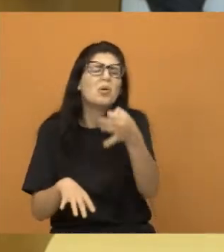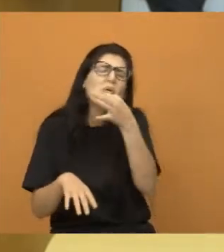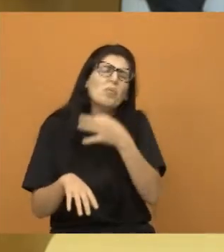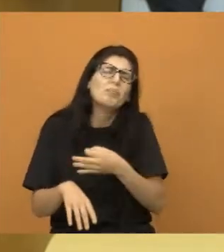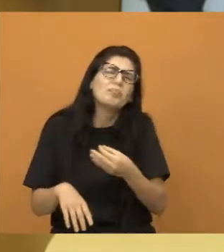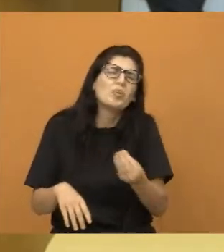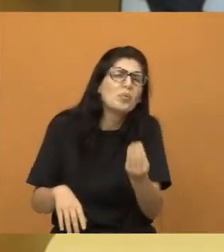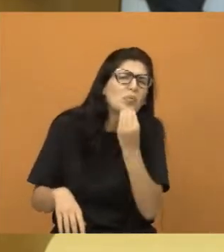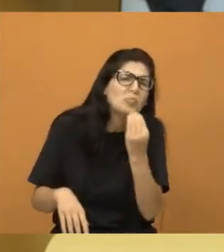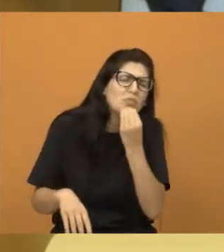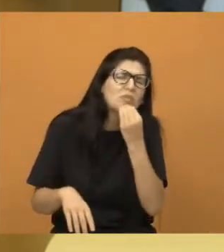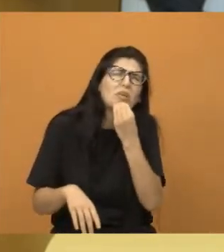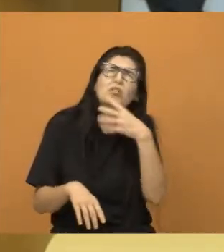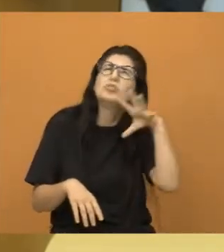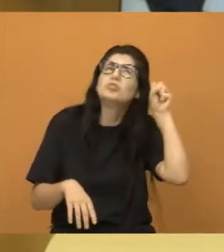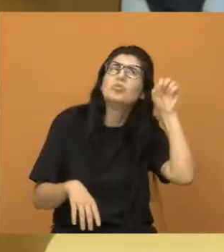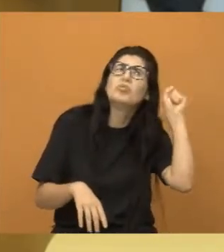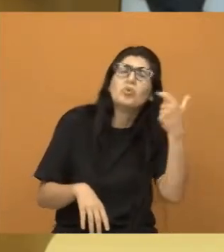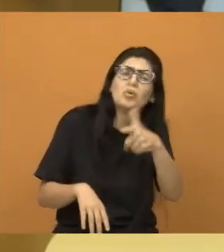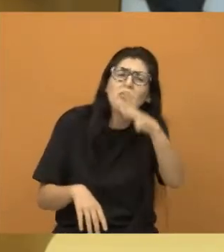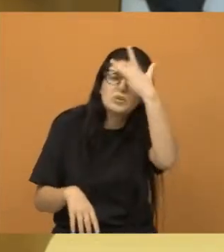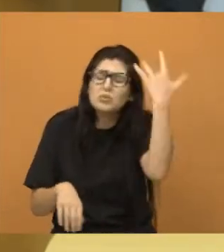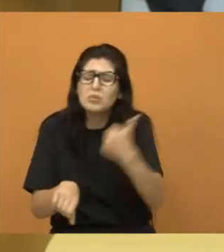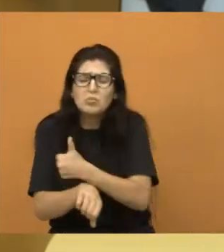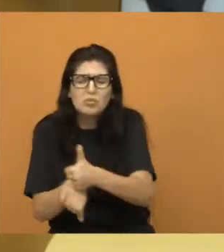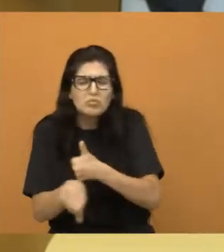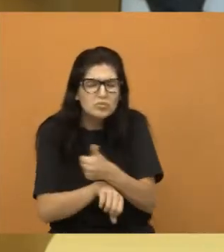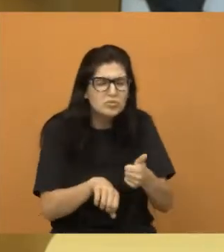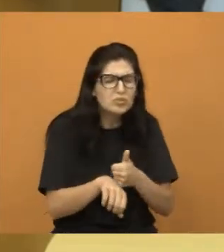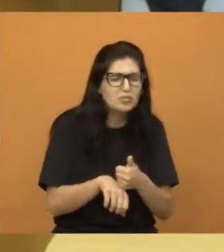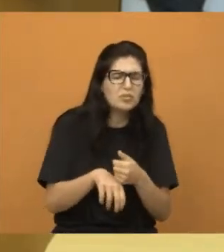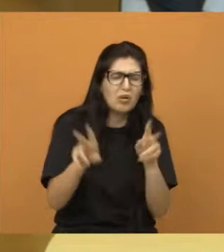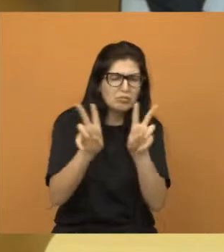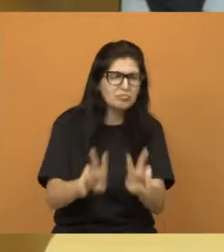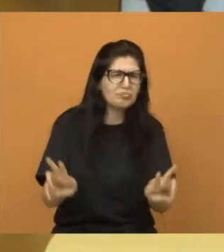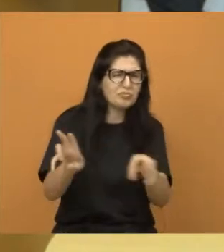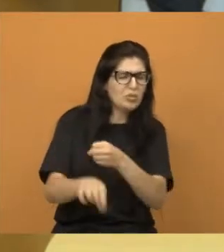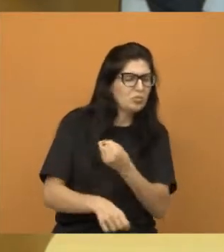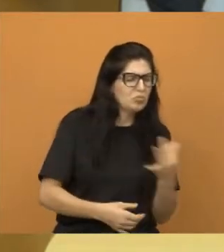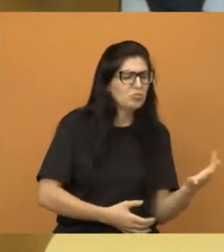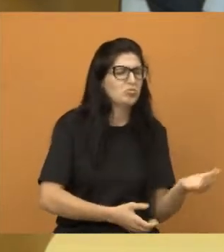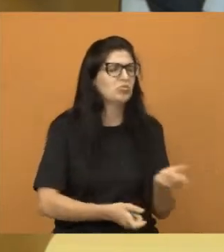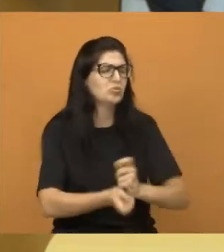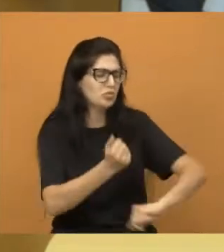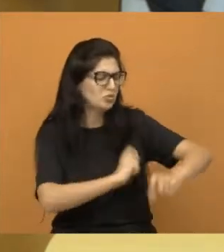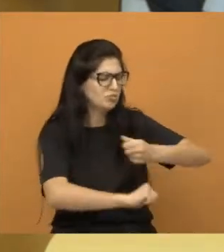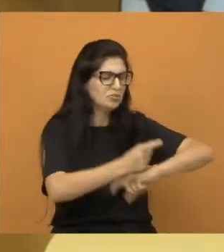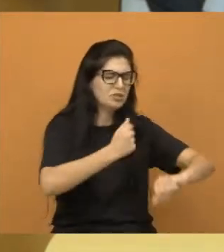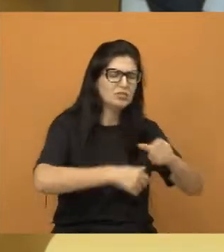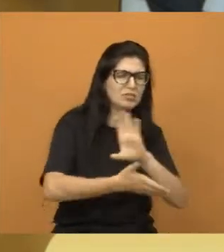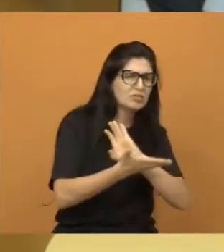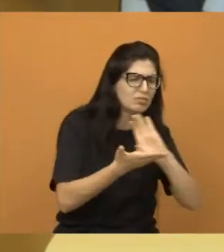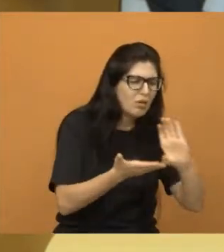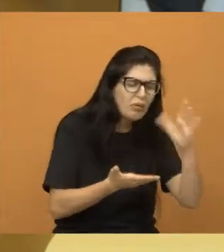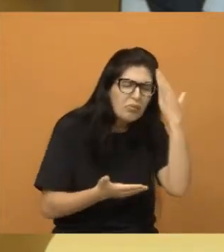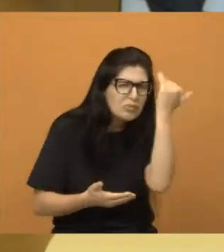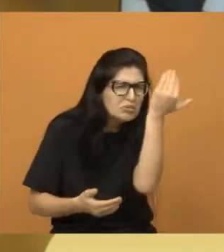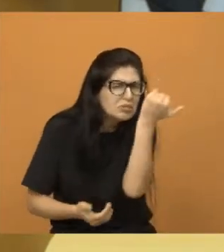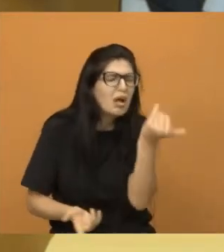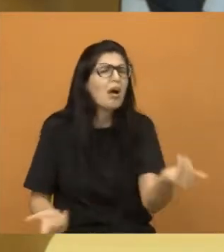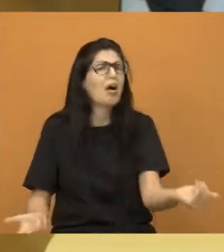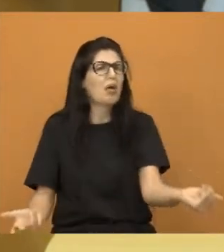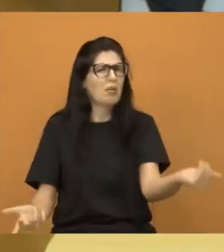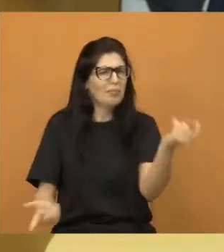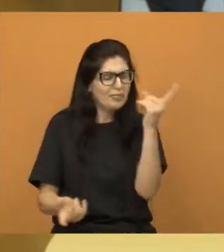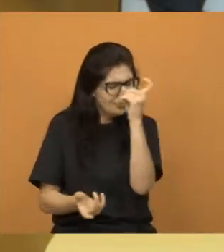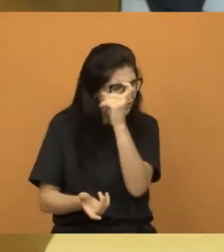vários analistas dizendo que o SAI, em algum momento, foi um exemplo de administração. É uma autarquia realmente que tem